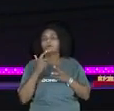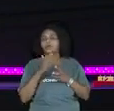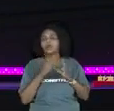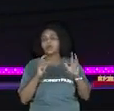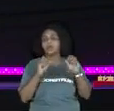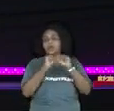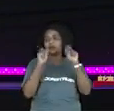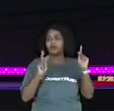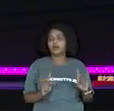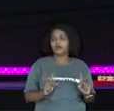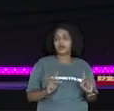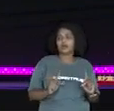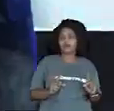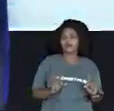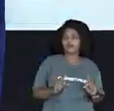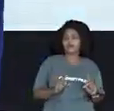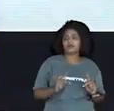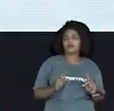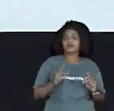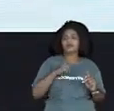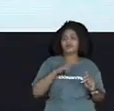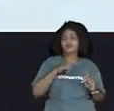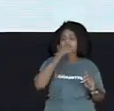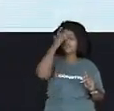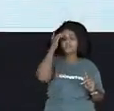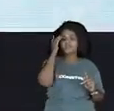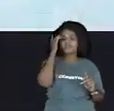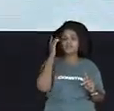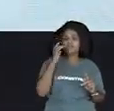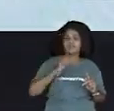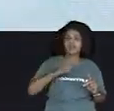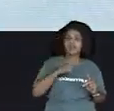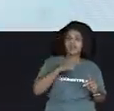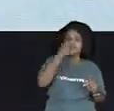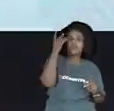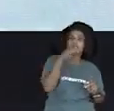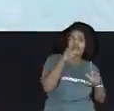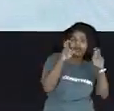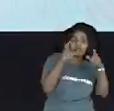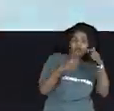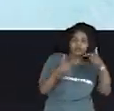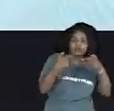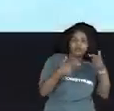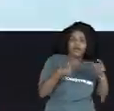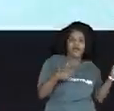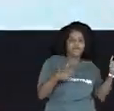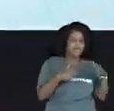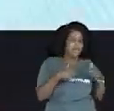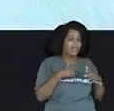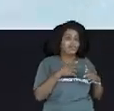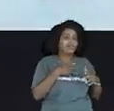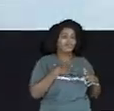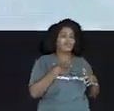encontro no shopping com alguém que tem um objetivo escuso sexual e vai para o banheiro passei de ao filho